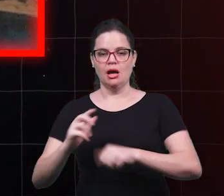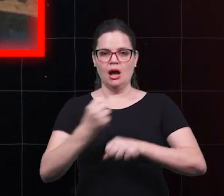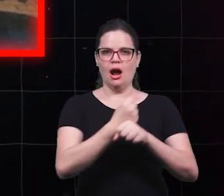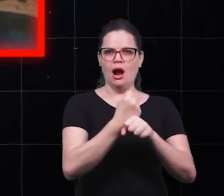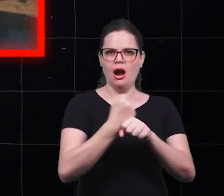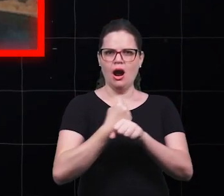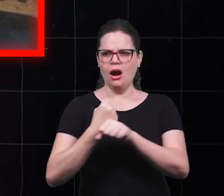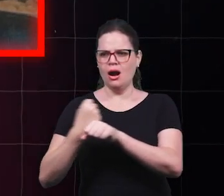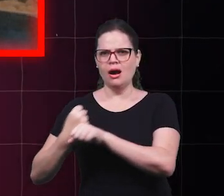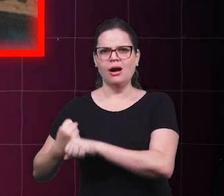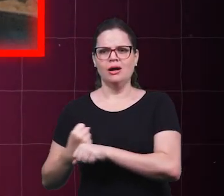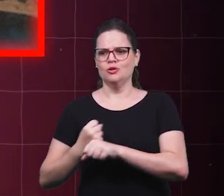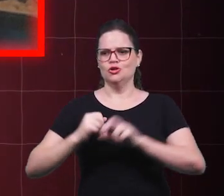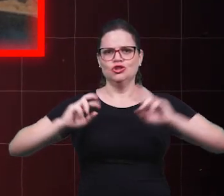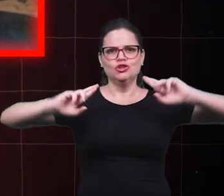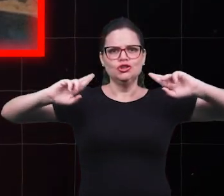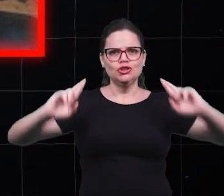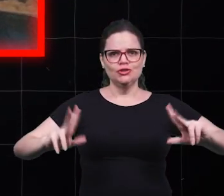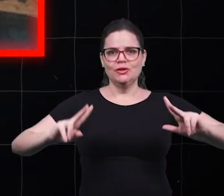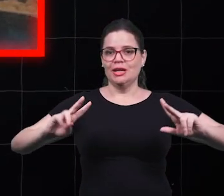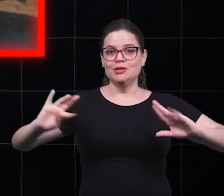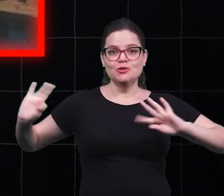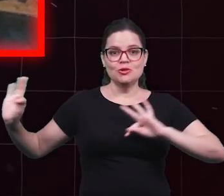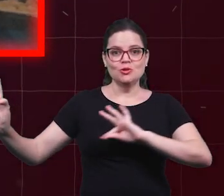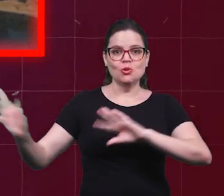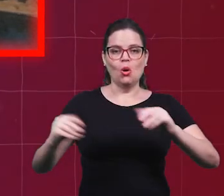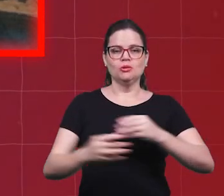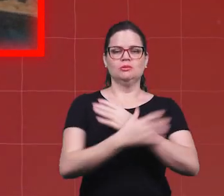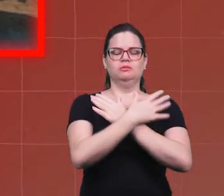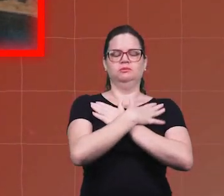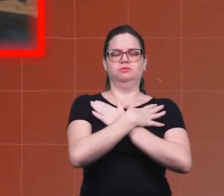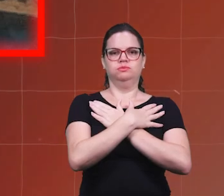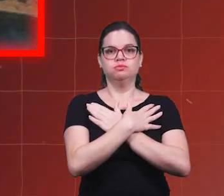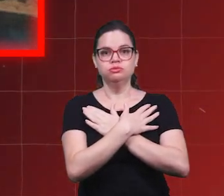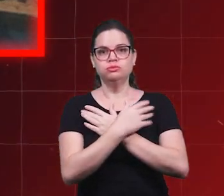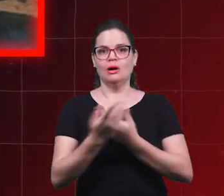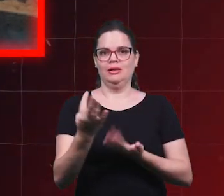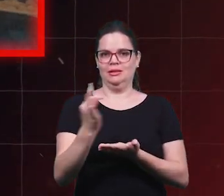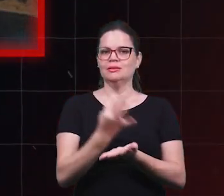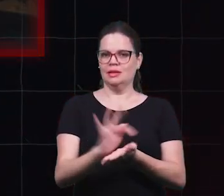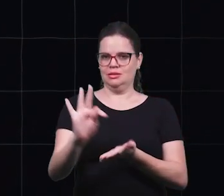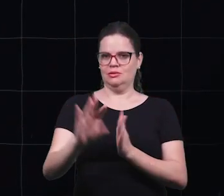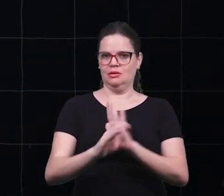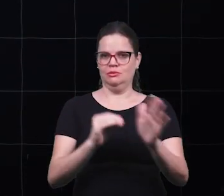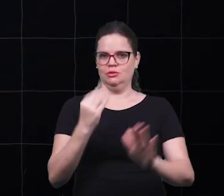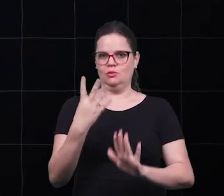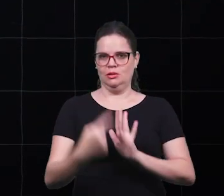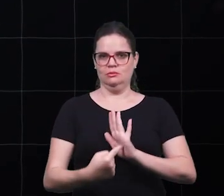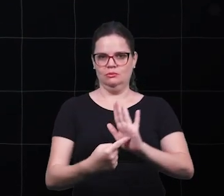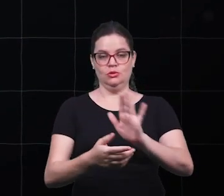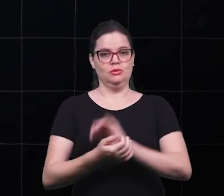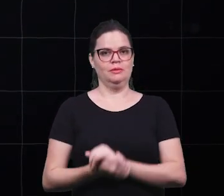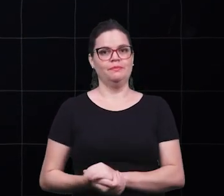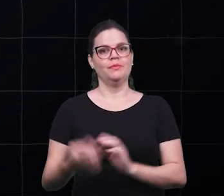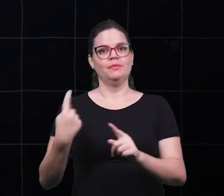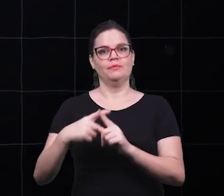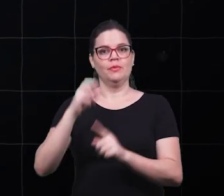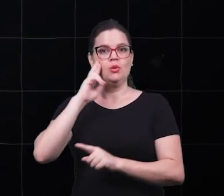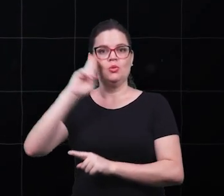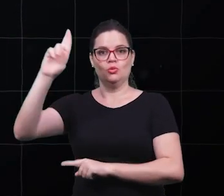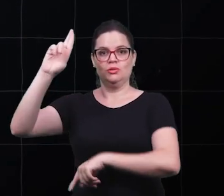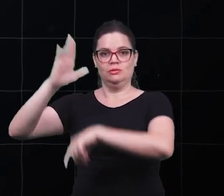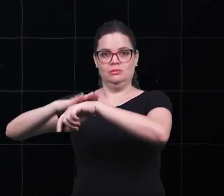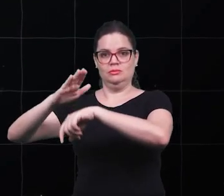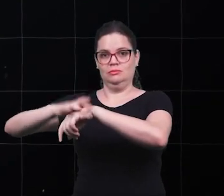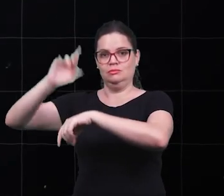aonde? Lá na palavra, em 1 Tessalonicenses, no capítulo 4, os versos 16 e 17, diz assim: porque o mesmo Senhor descerá do